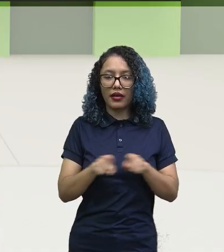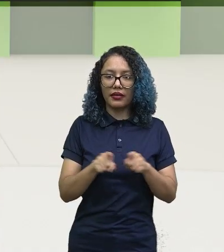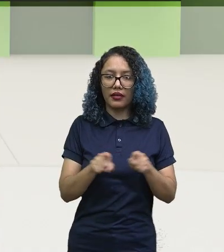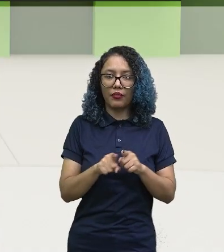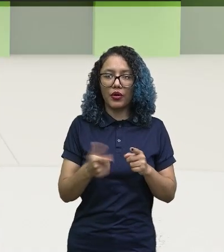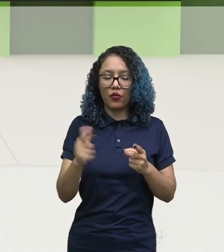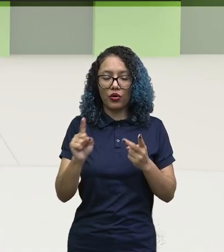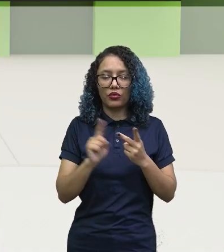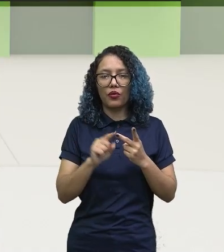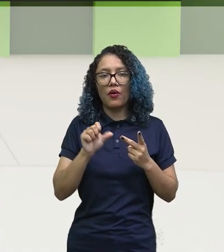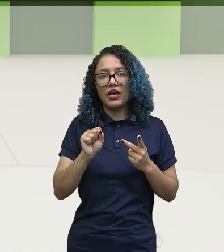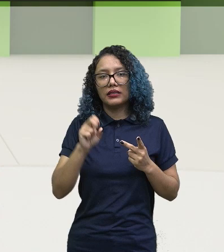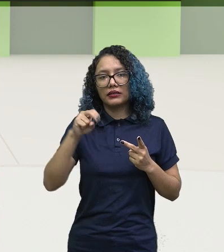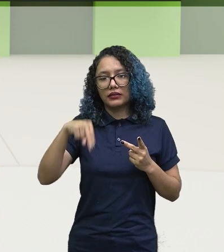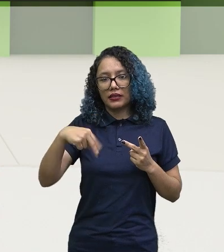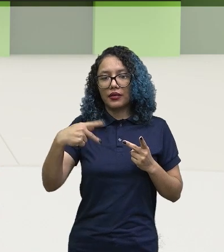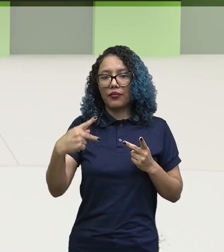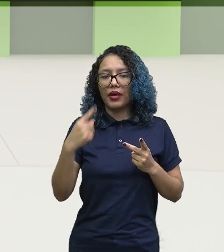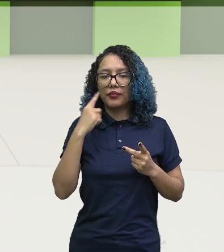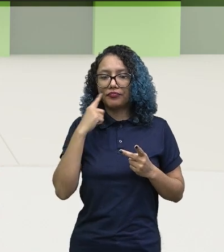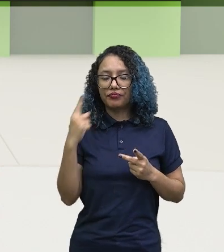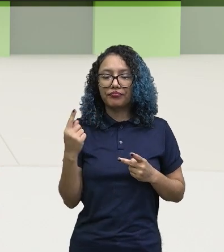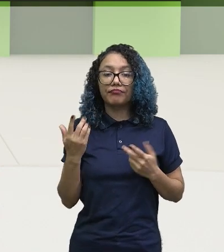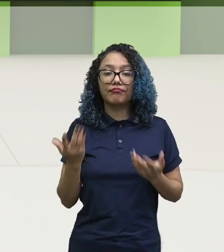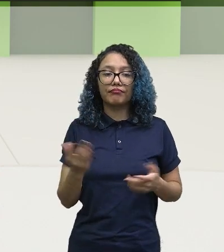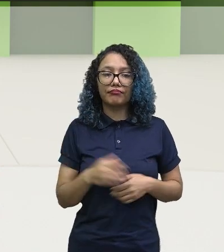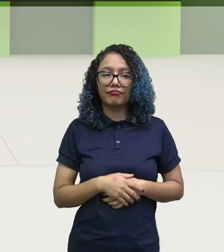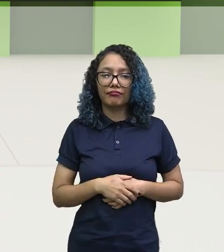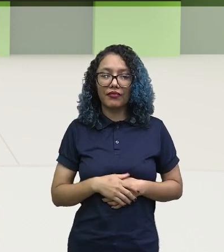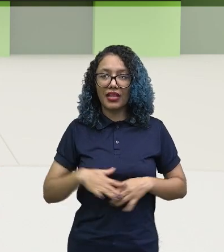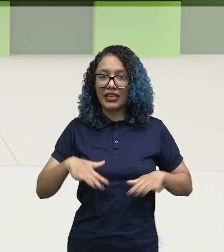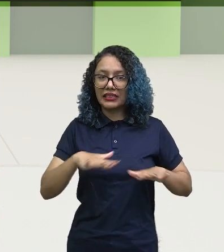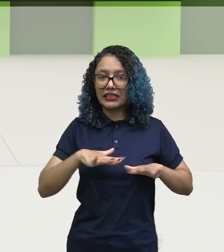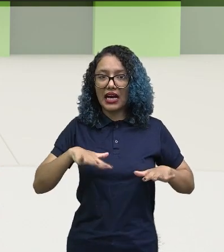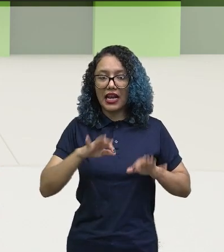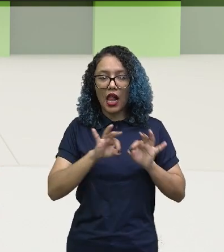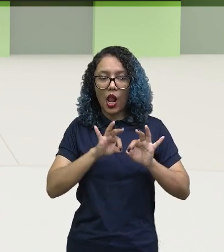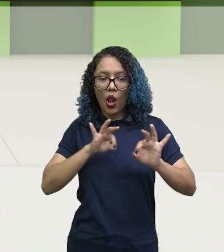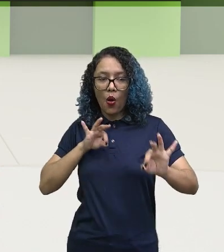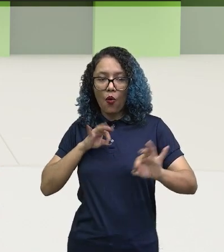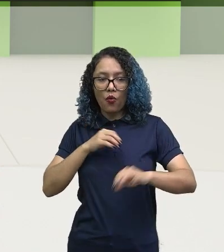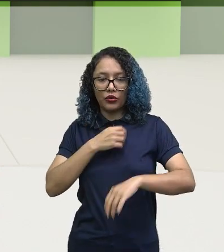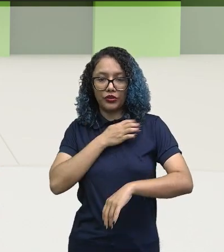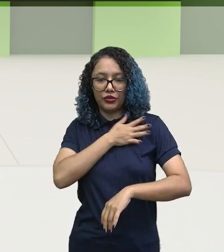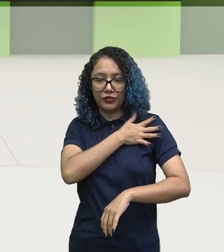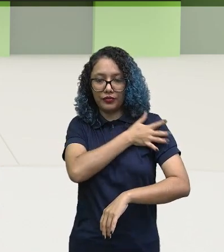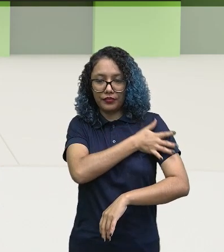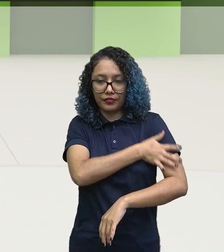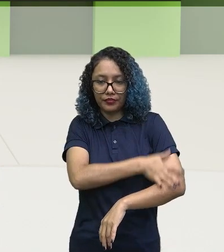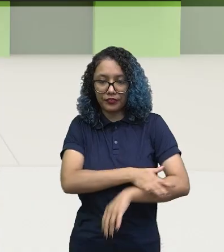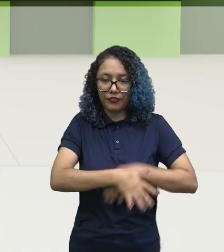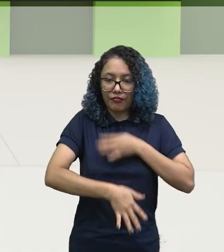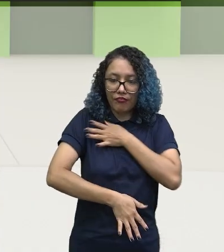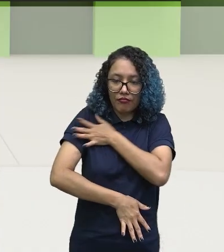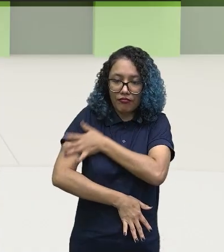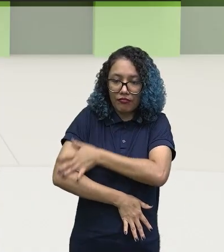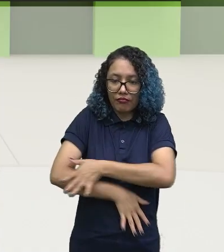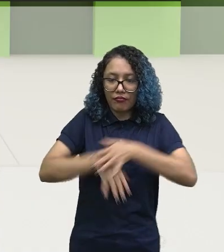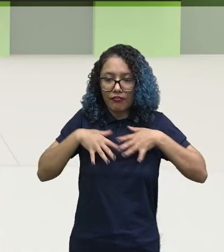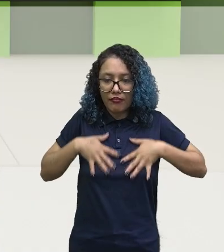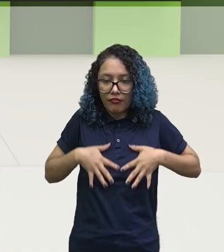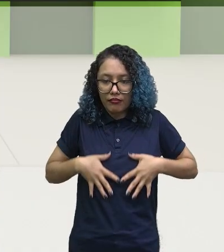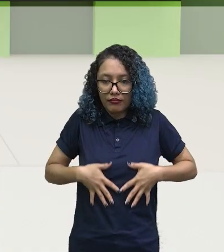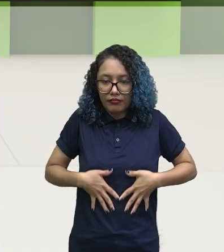nervoso periférico, como a gente observa aqui ao ladinho, ó, nas periferias, né, os nervos ali, ó, que vão levando todas essas